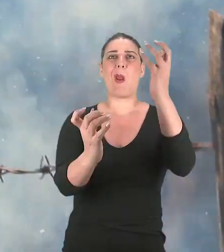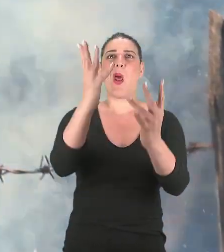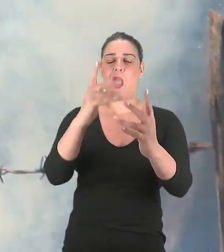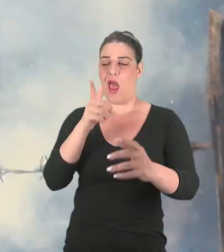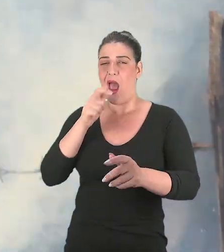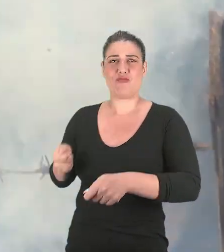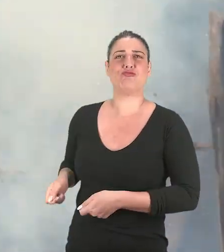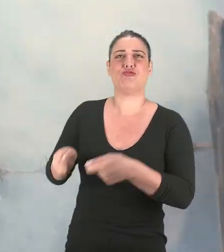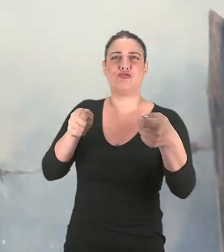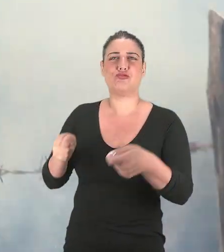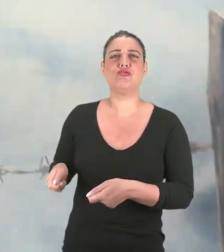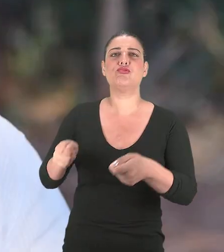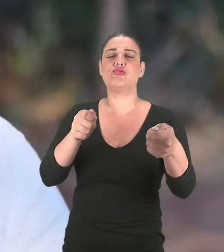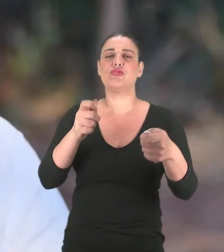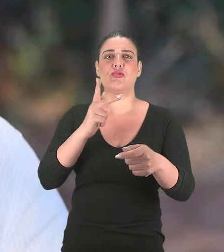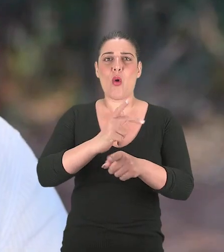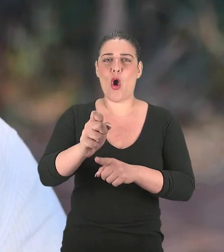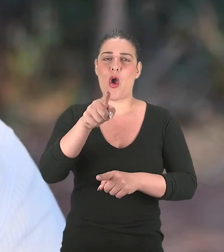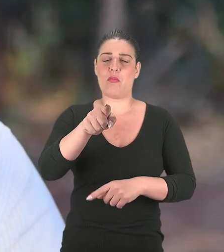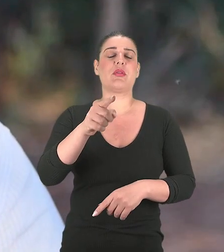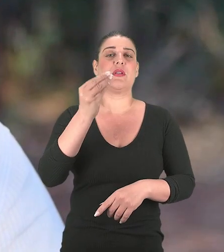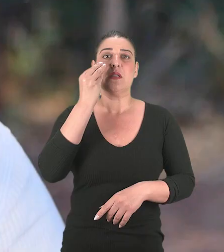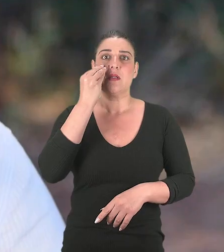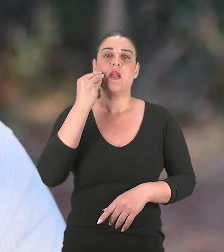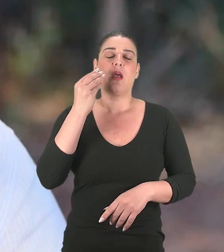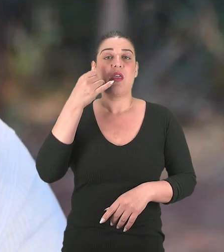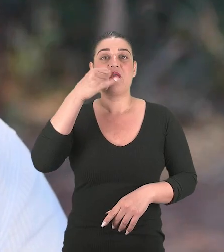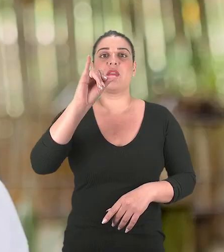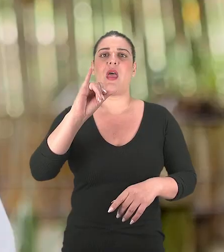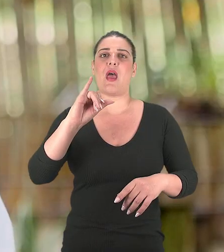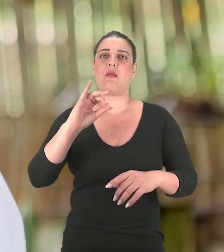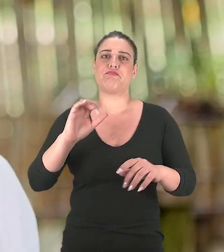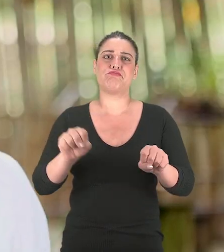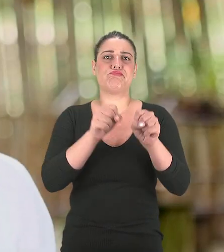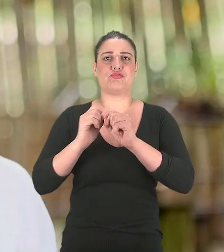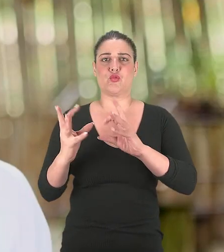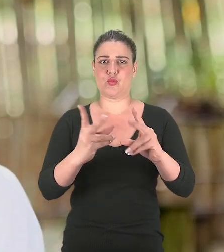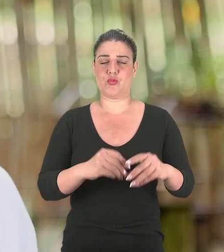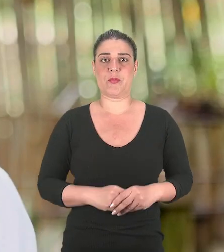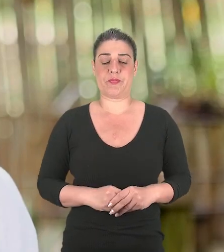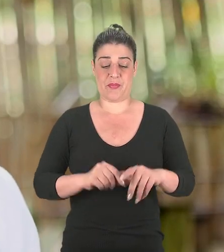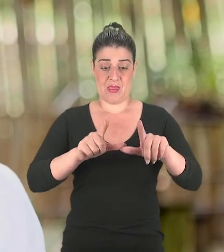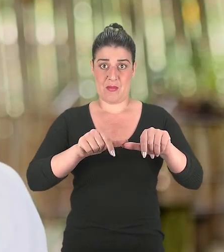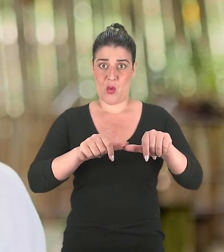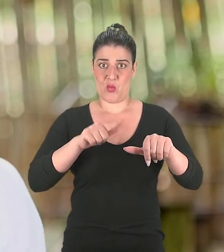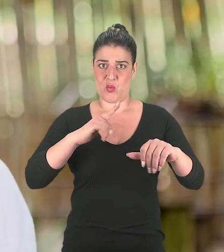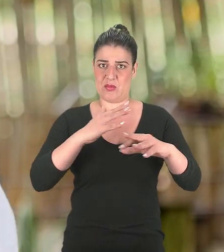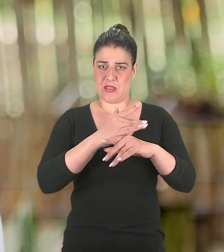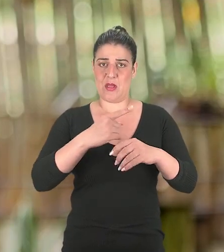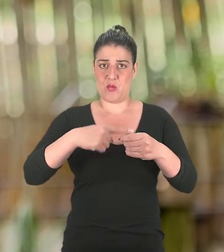ajudar a combater fogo para a gente não ver a destruição completa. O município de Bauru tem uma questão muito particular,